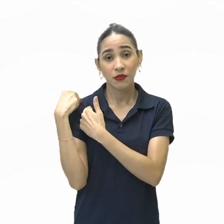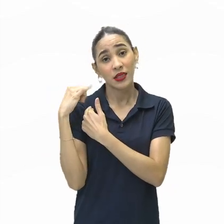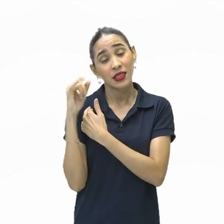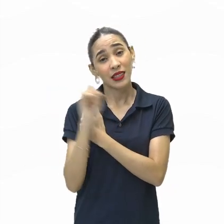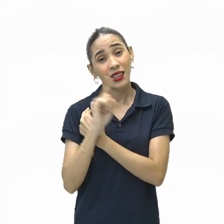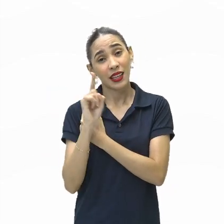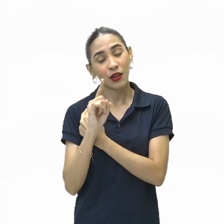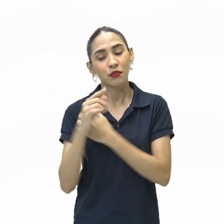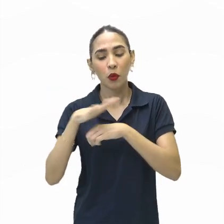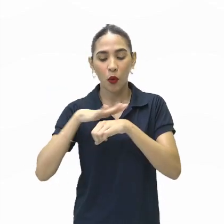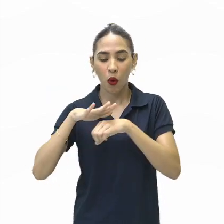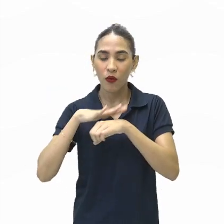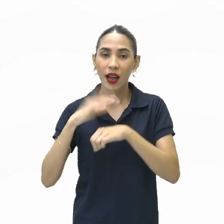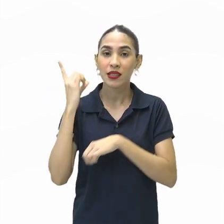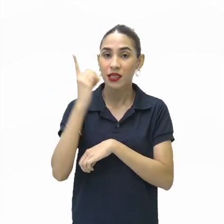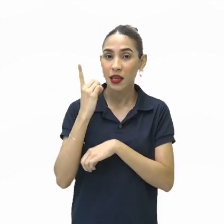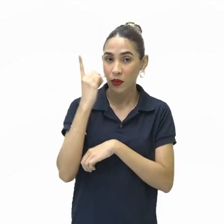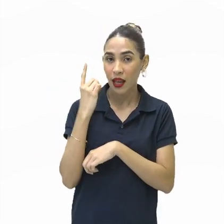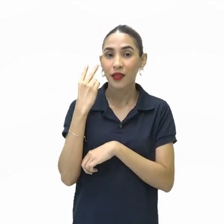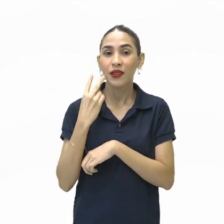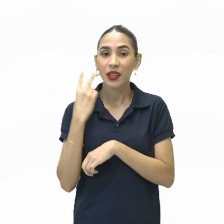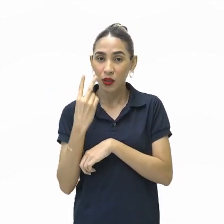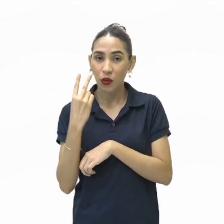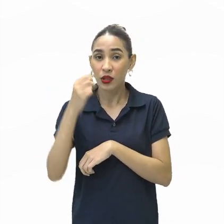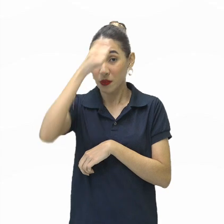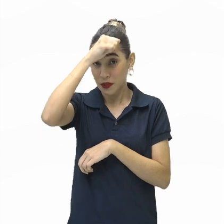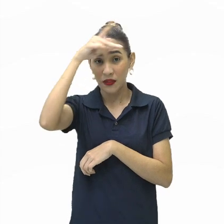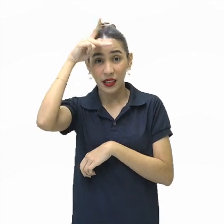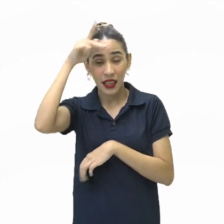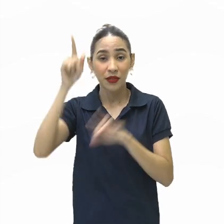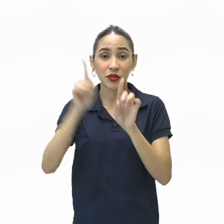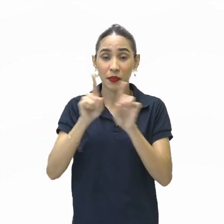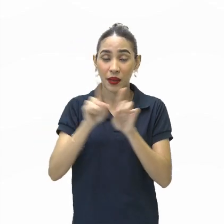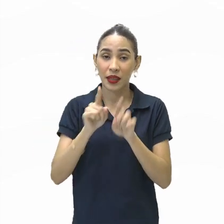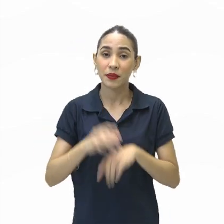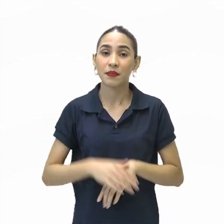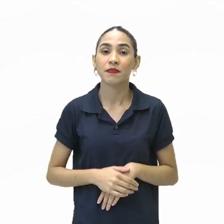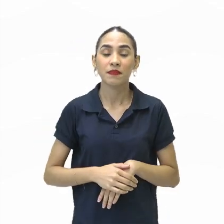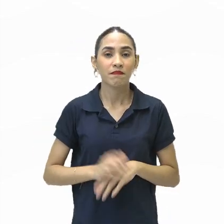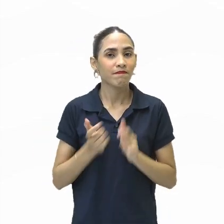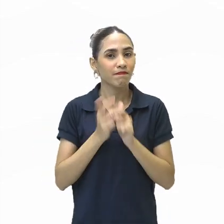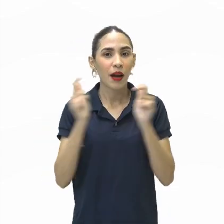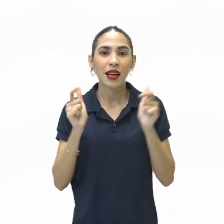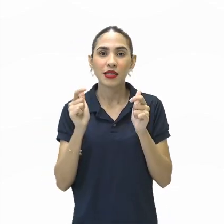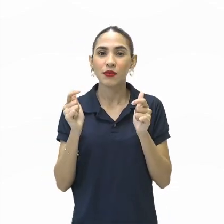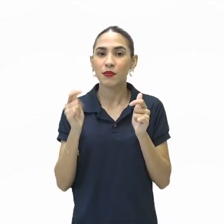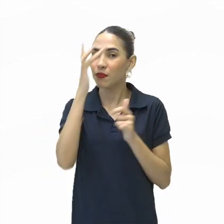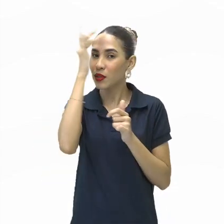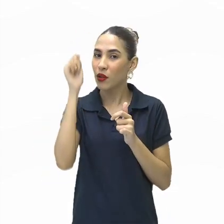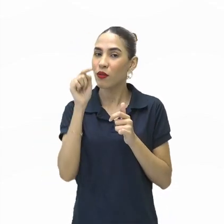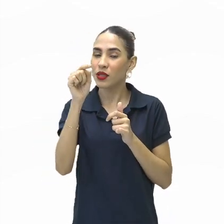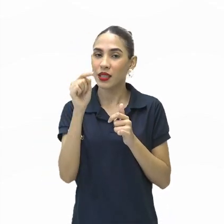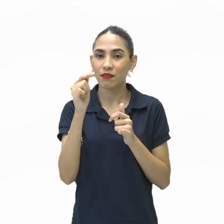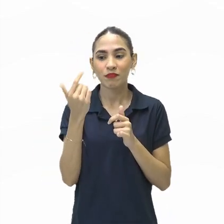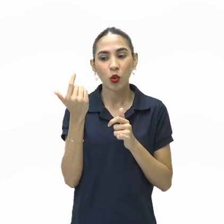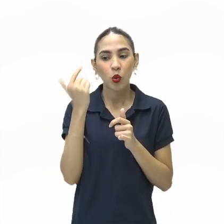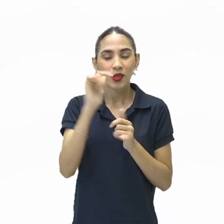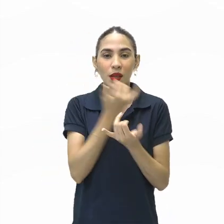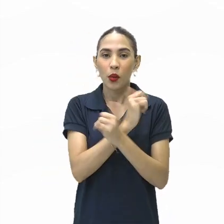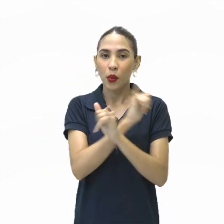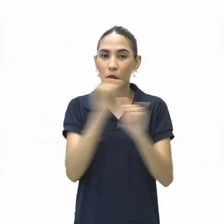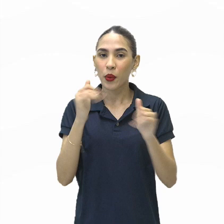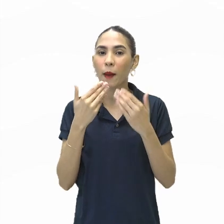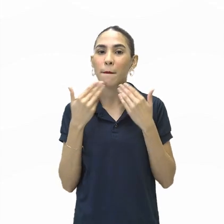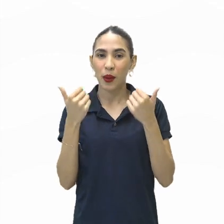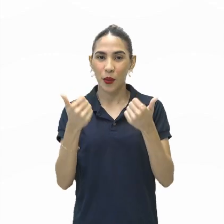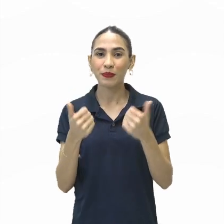não, converse com deputados, vereadores, prefeitos, né? O máximo de pessoas que você puder alcançar,